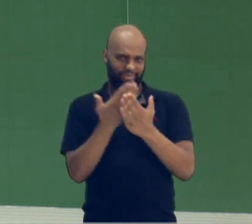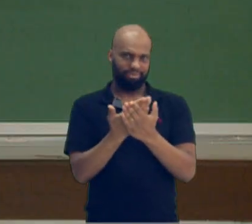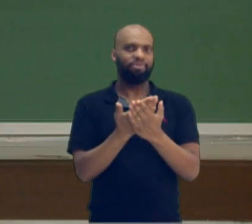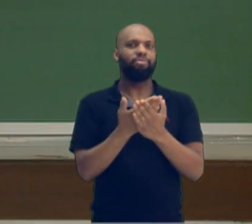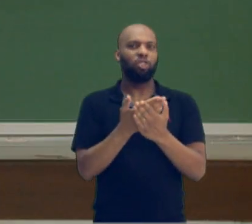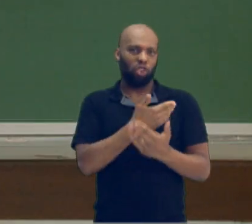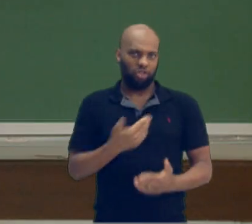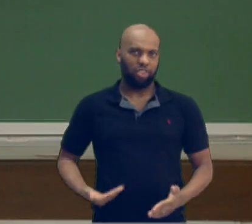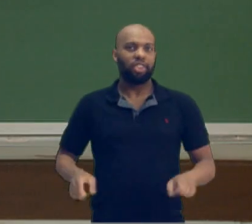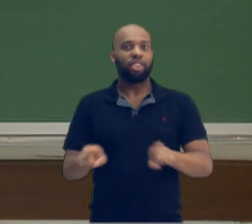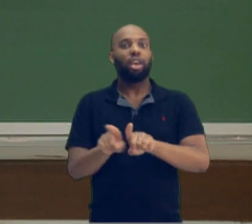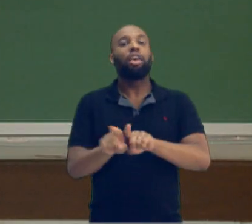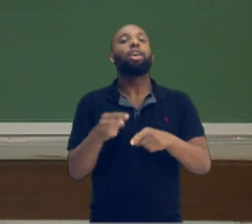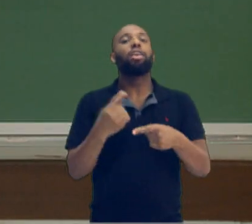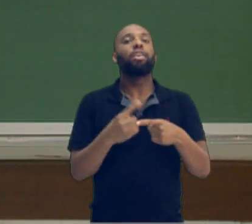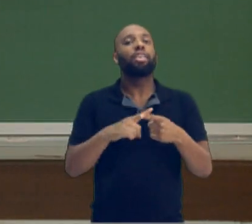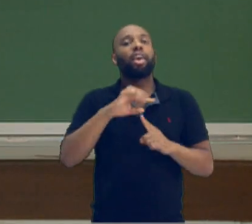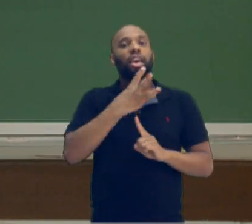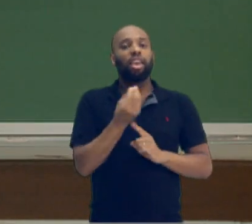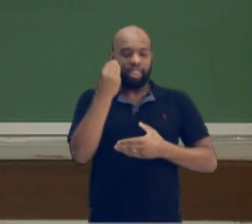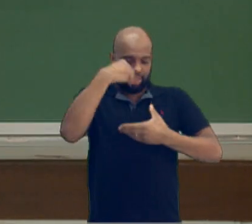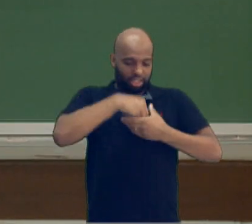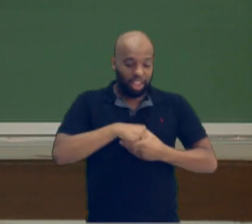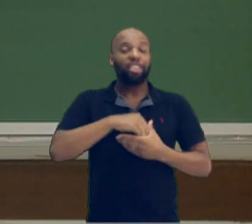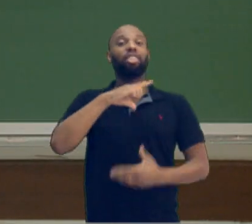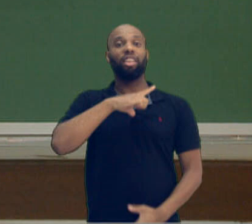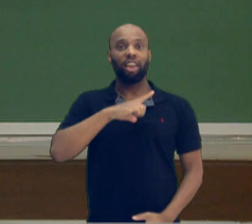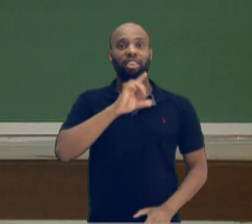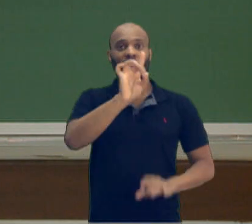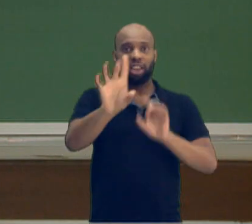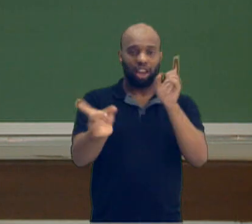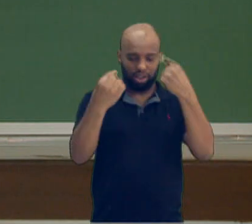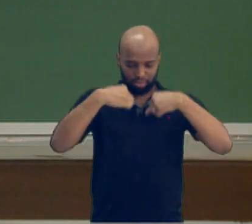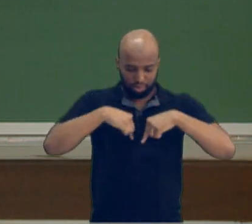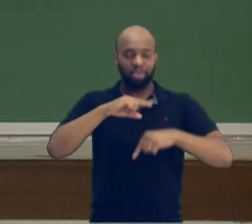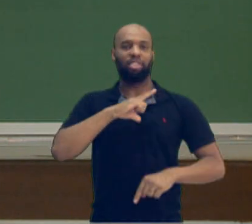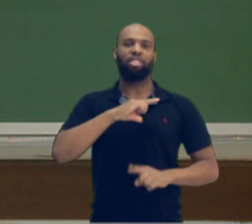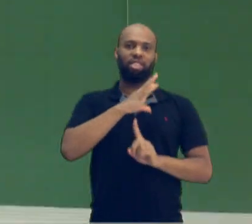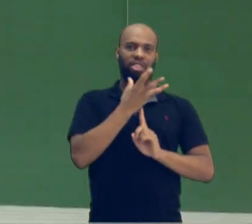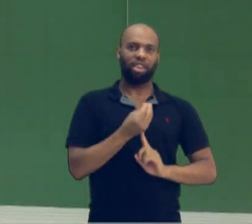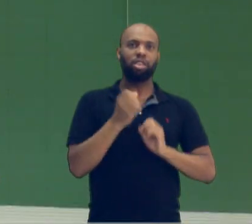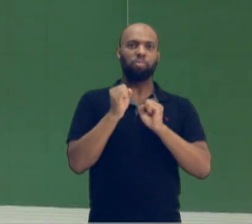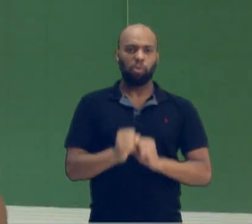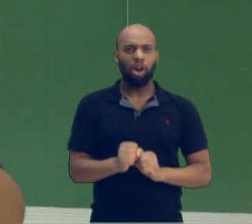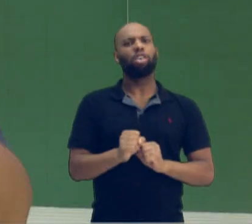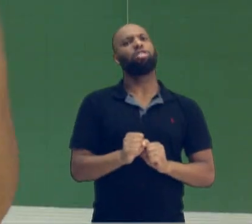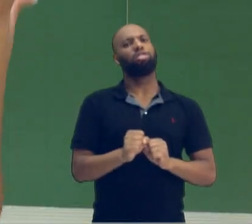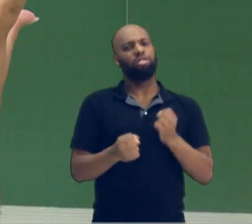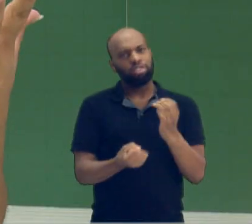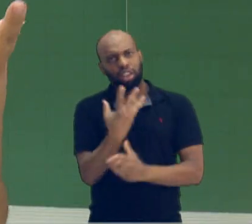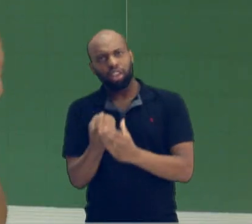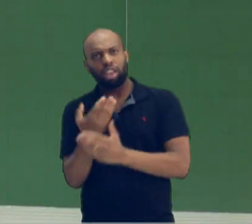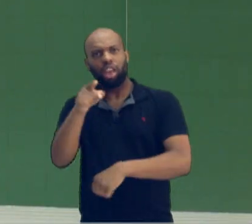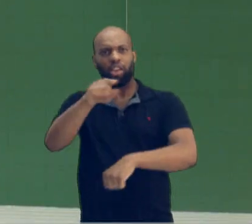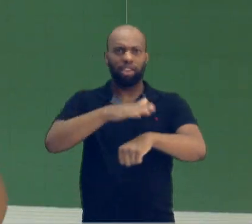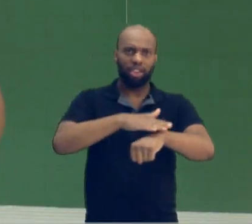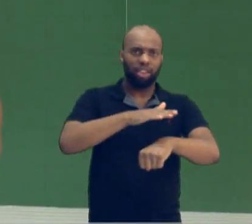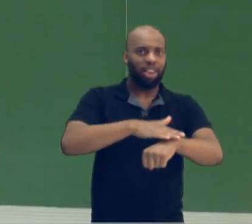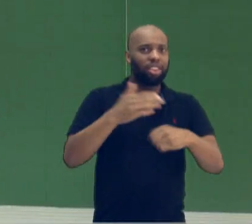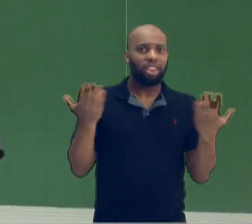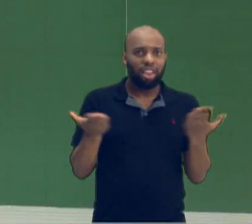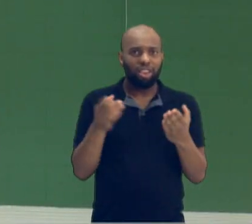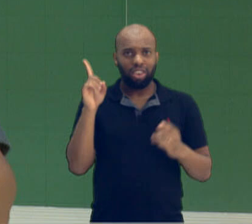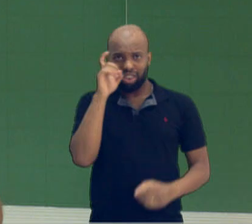fazer arte, né? A arte faz parte da gente, tá na gente. Então, você pode criar. E as dificuldades, enfim, esse momento difícil que a gente está